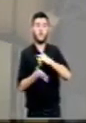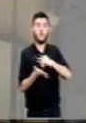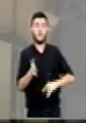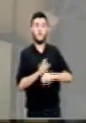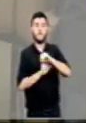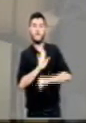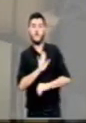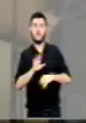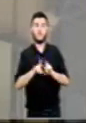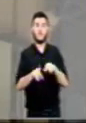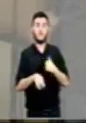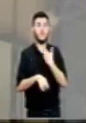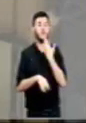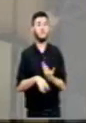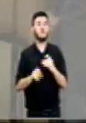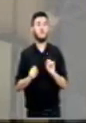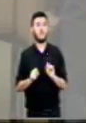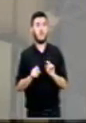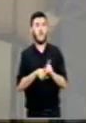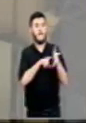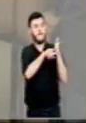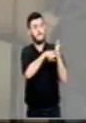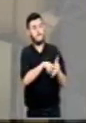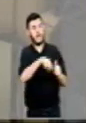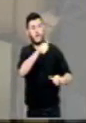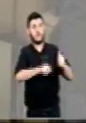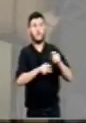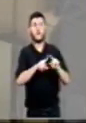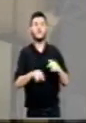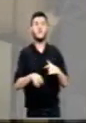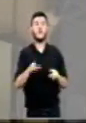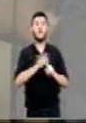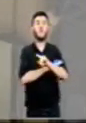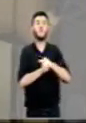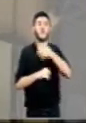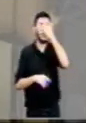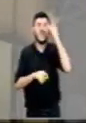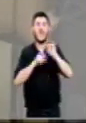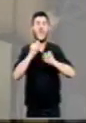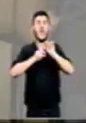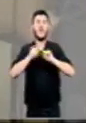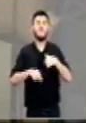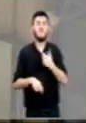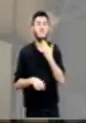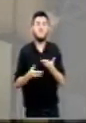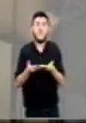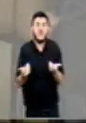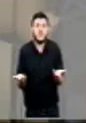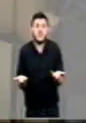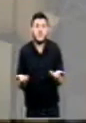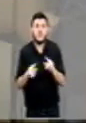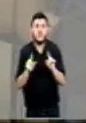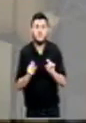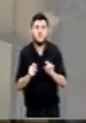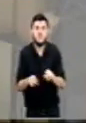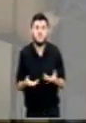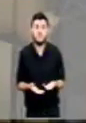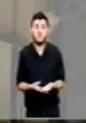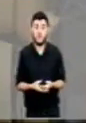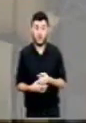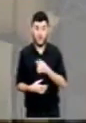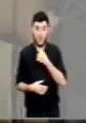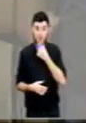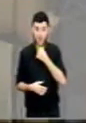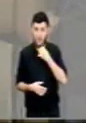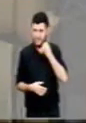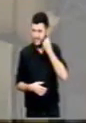que pediam as varreduras. Ou seja, quem que estava pedindo? Quem estava pedindo era um senador, uma senadora que estava pedindo